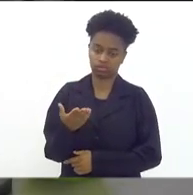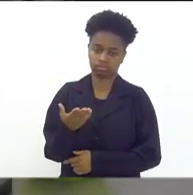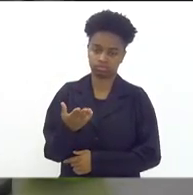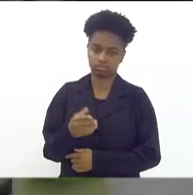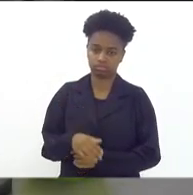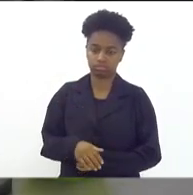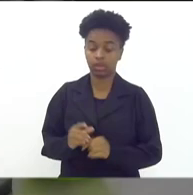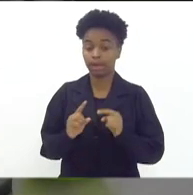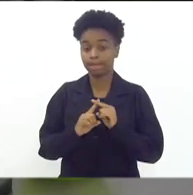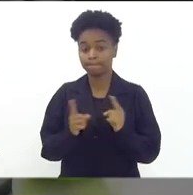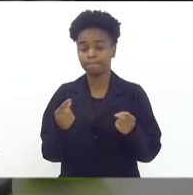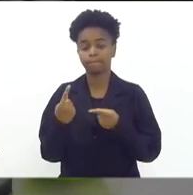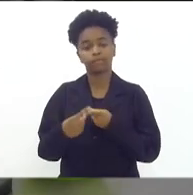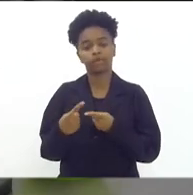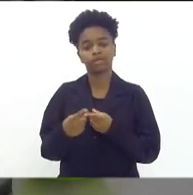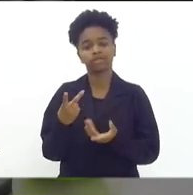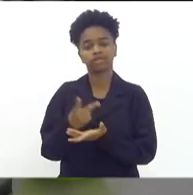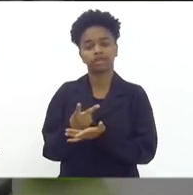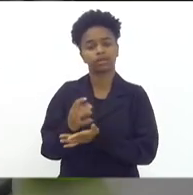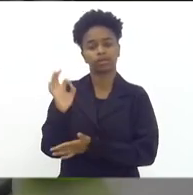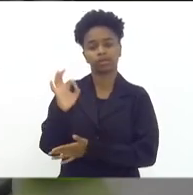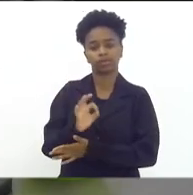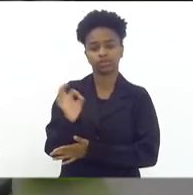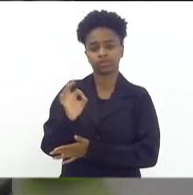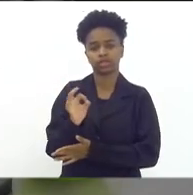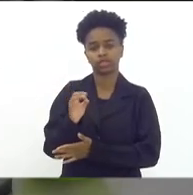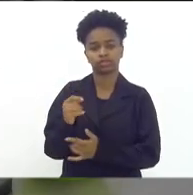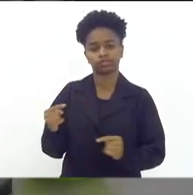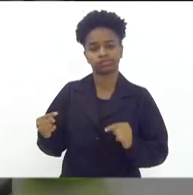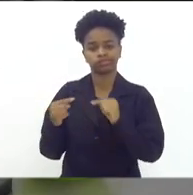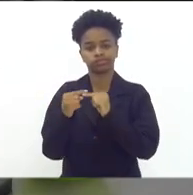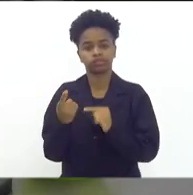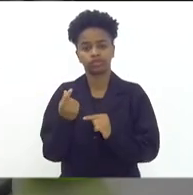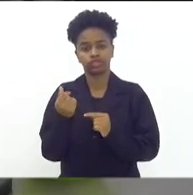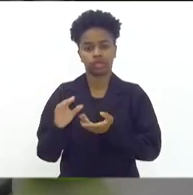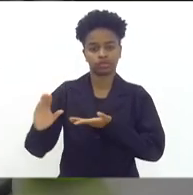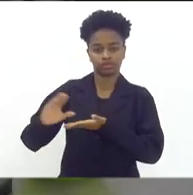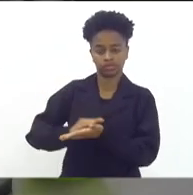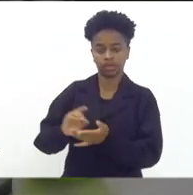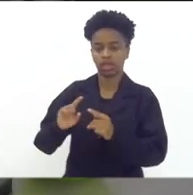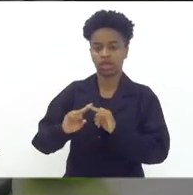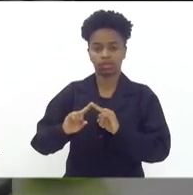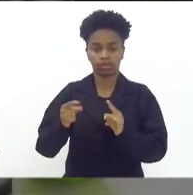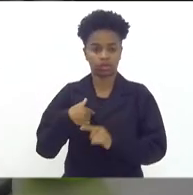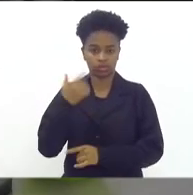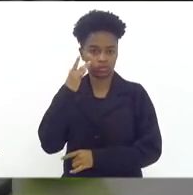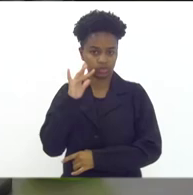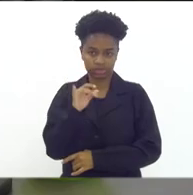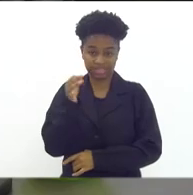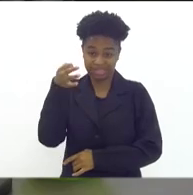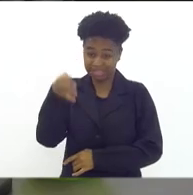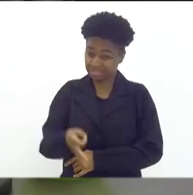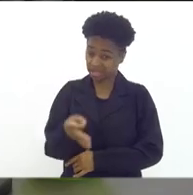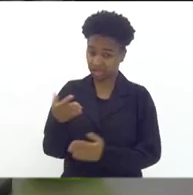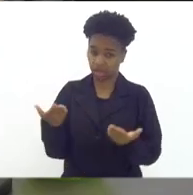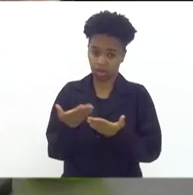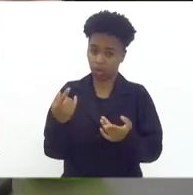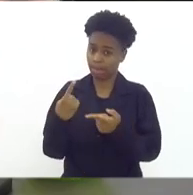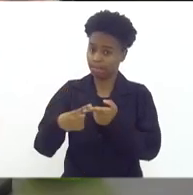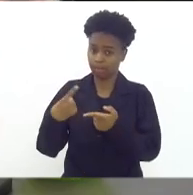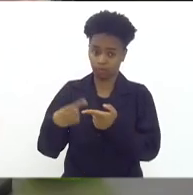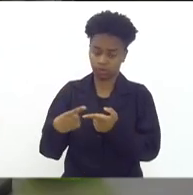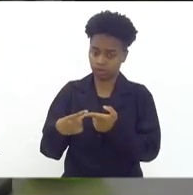mas é porque é sempre aquele percentual em cima do faturamento eu não saberia agora responder as razões